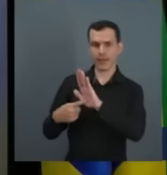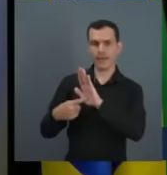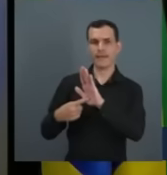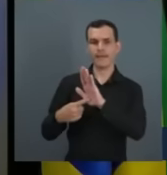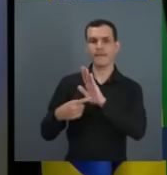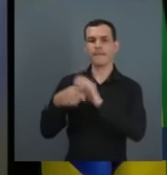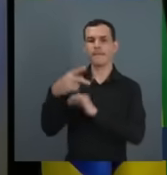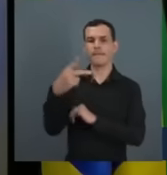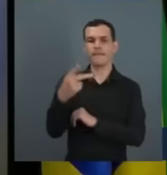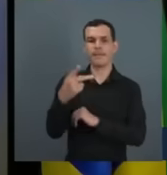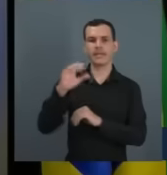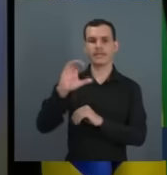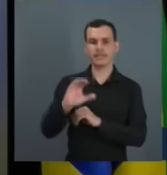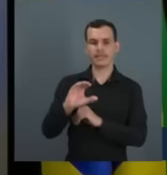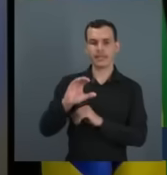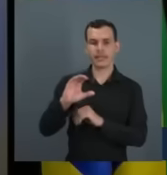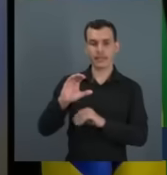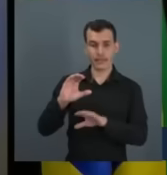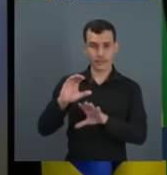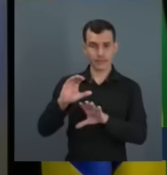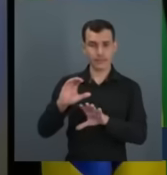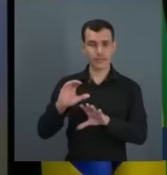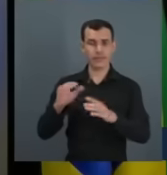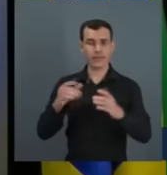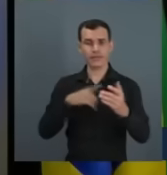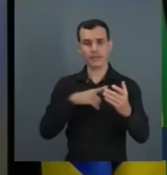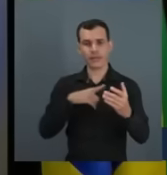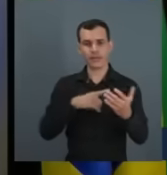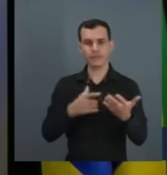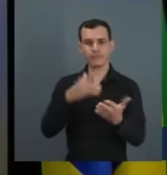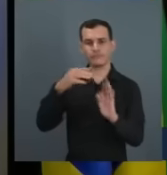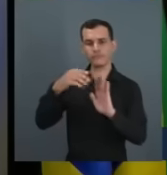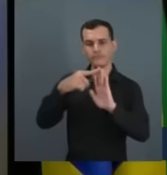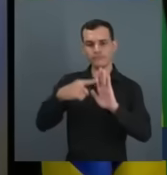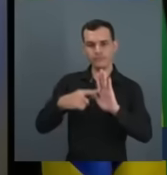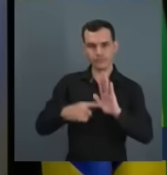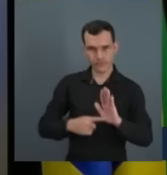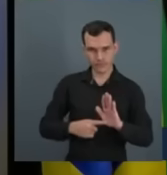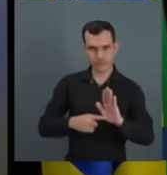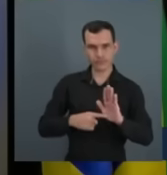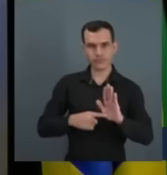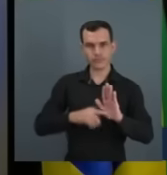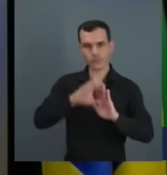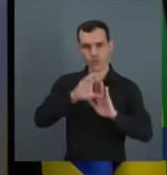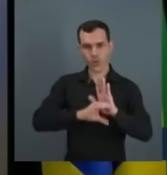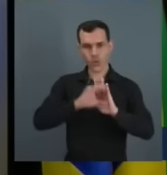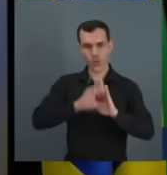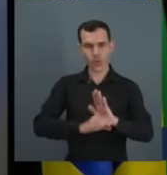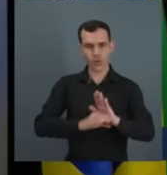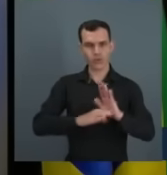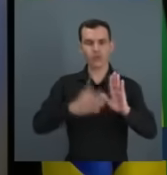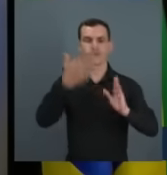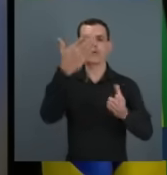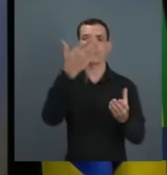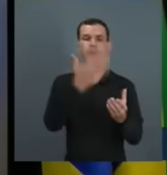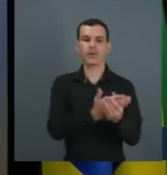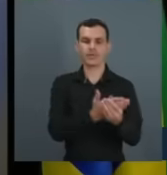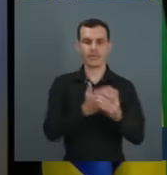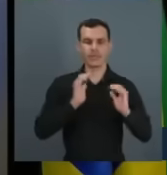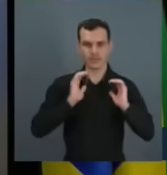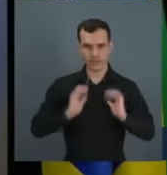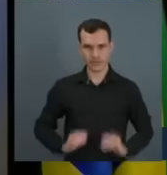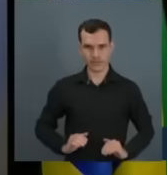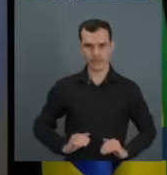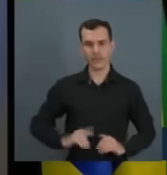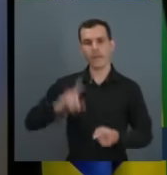impedia juízes, desembargadores e ministros de julgarem ações em que figurassem clientes de escritórios de